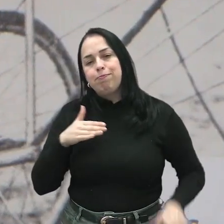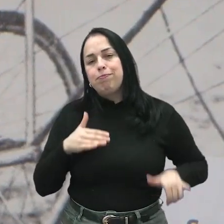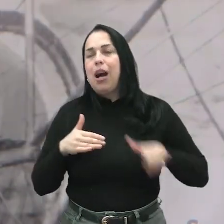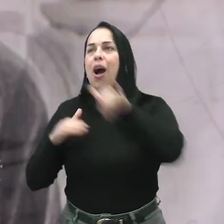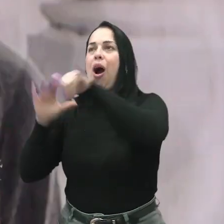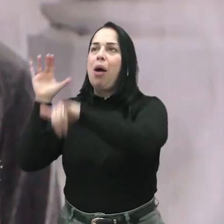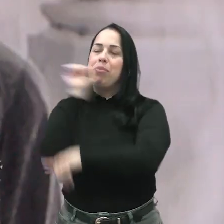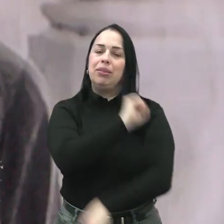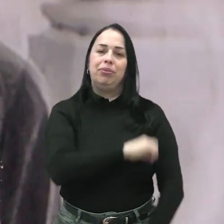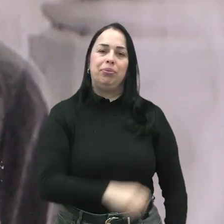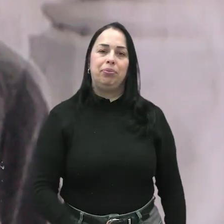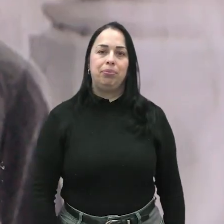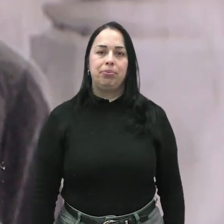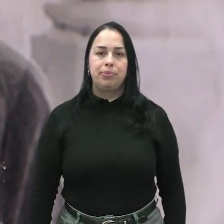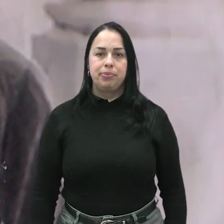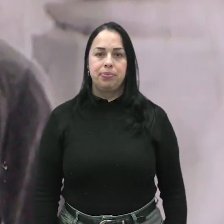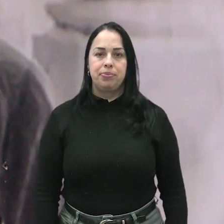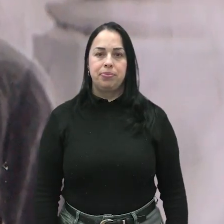trilhas.